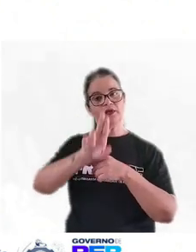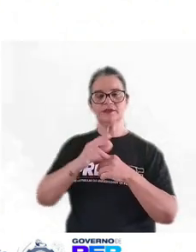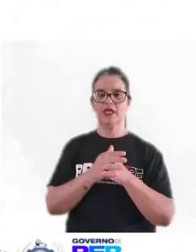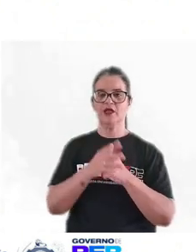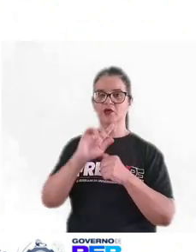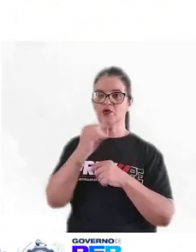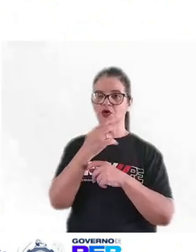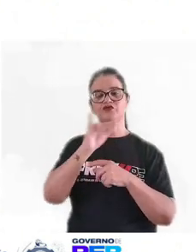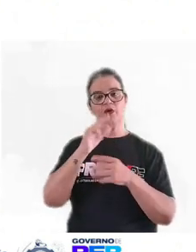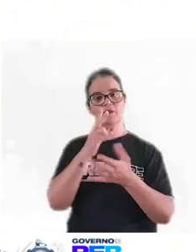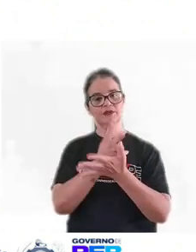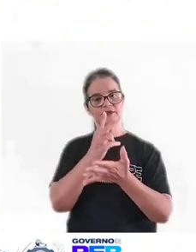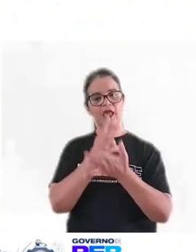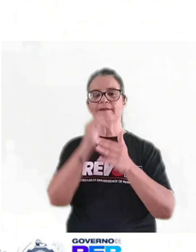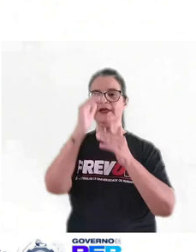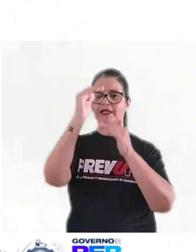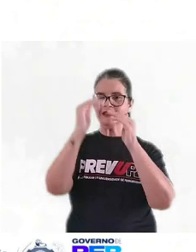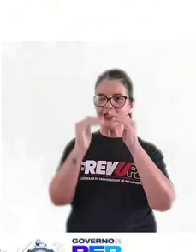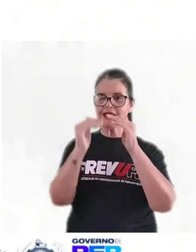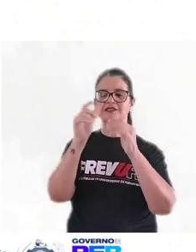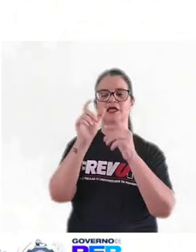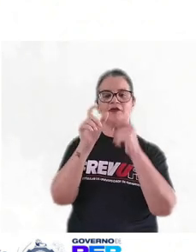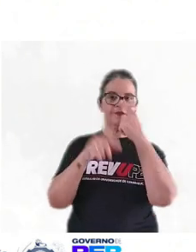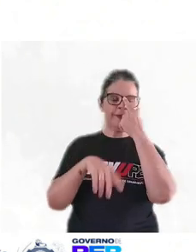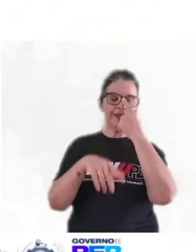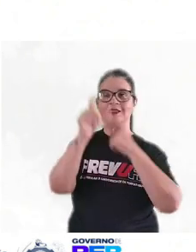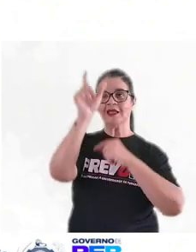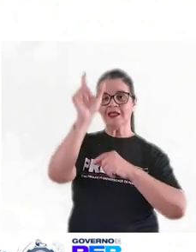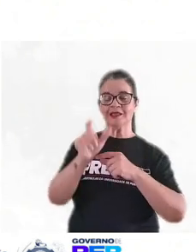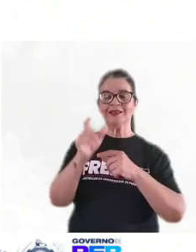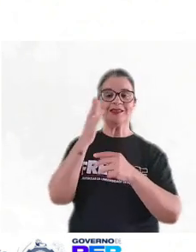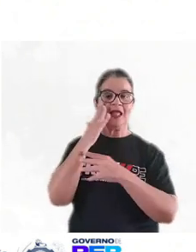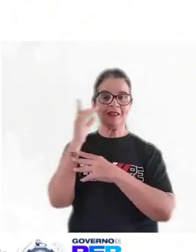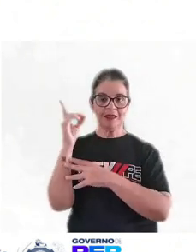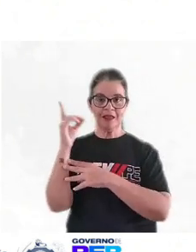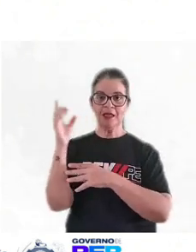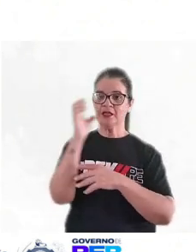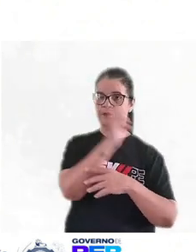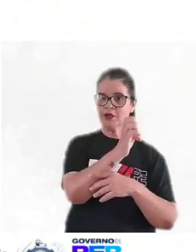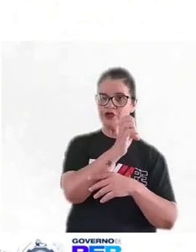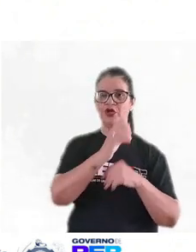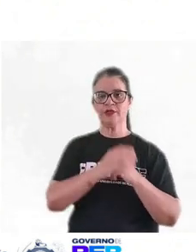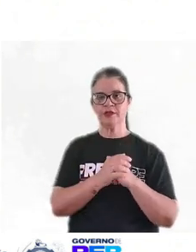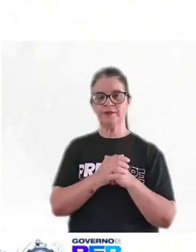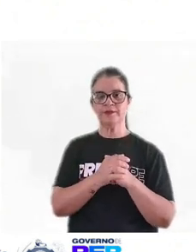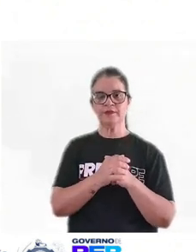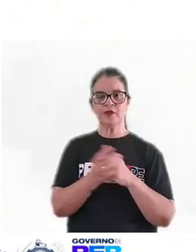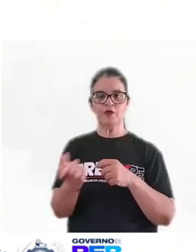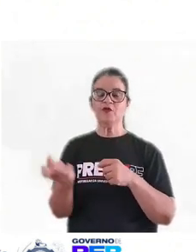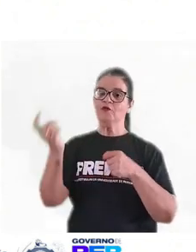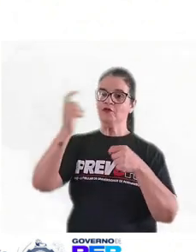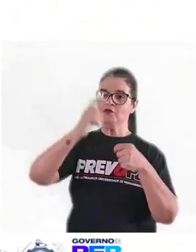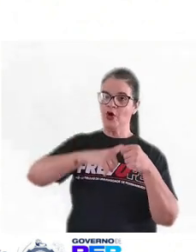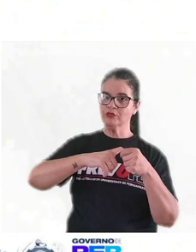utilizá-lo? Nós vamos sempre descendo na diagonal da direita para a esquerda,